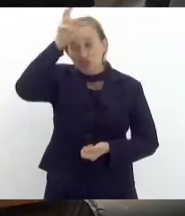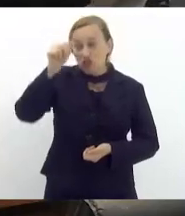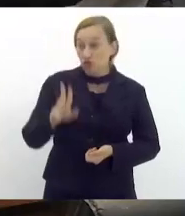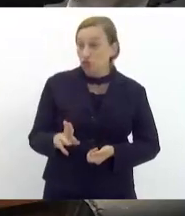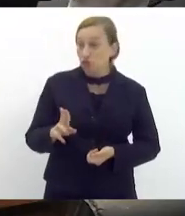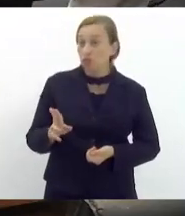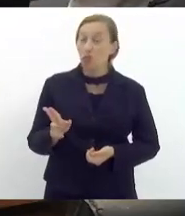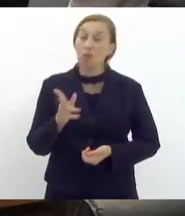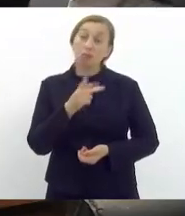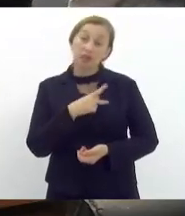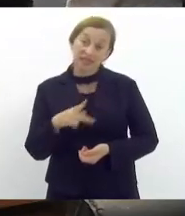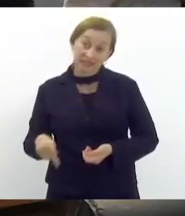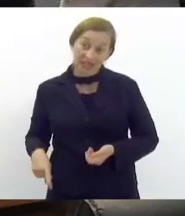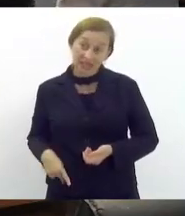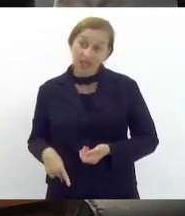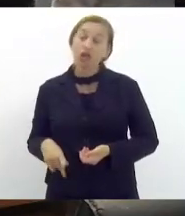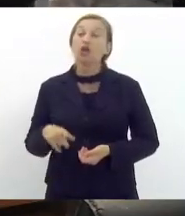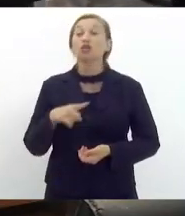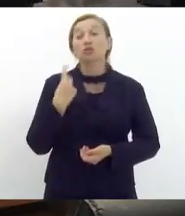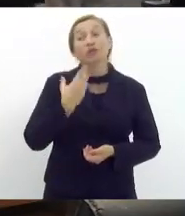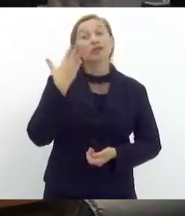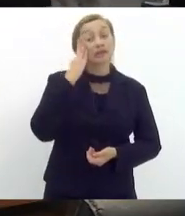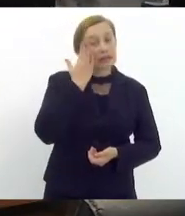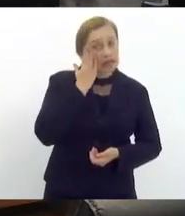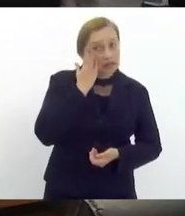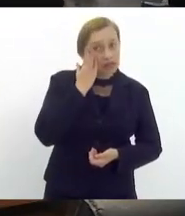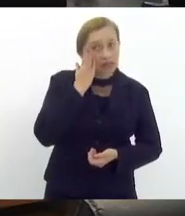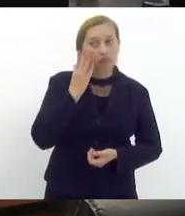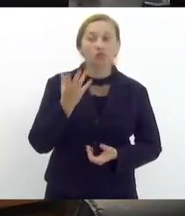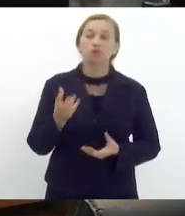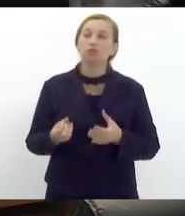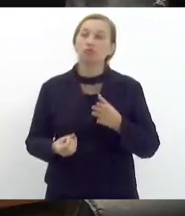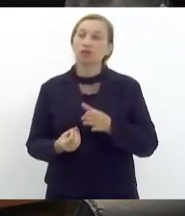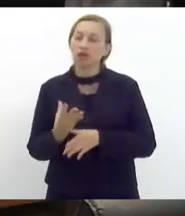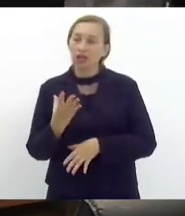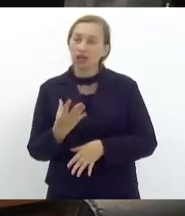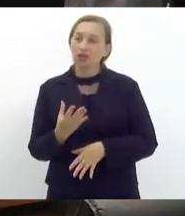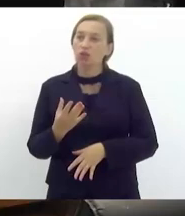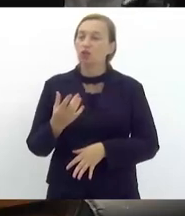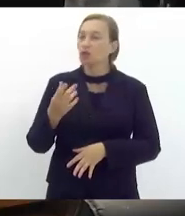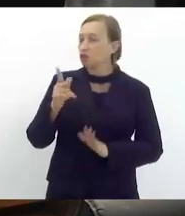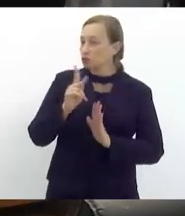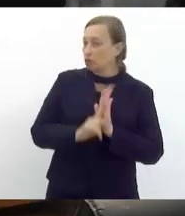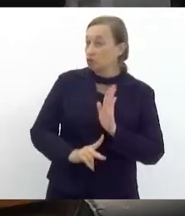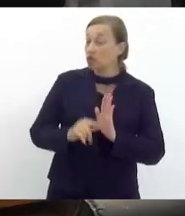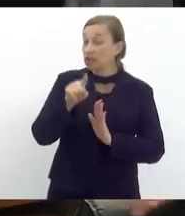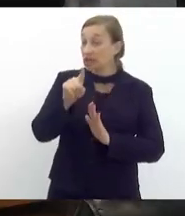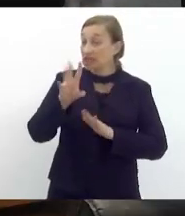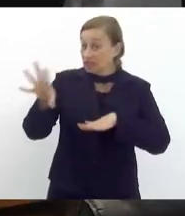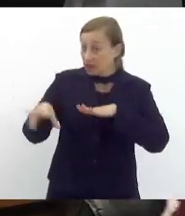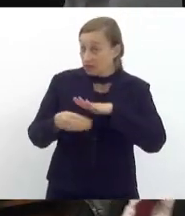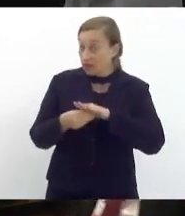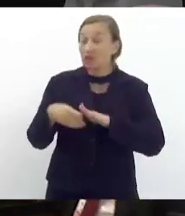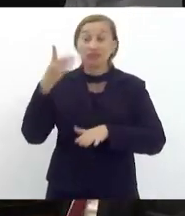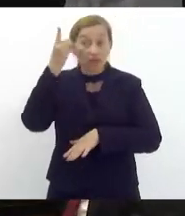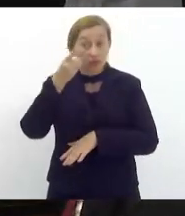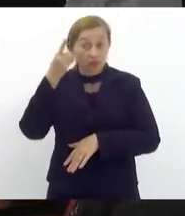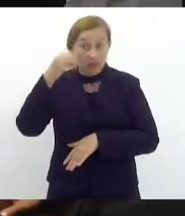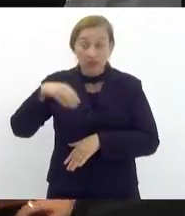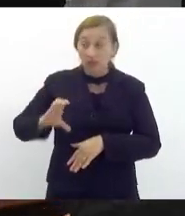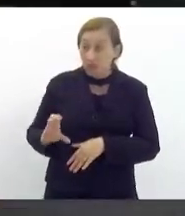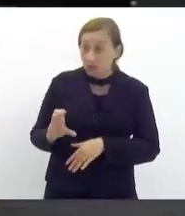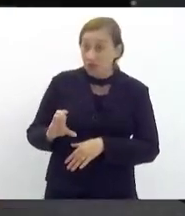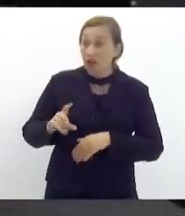Presidente nós entendemos como autor do projeto que essa emenda do deputado Caroline